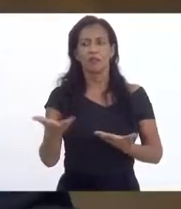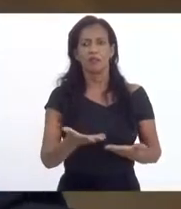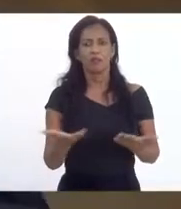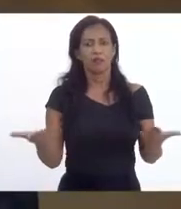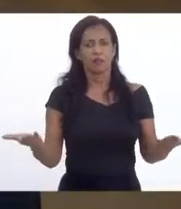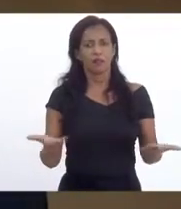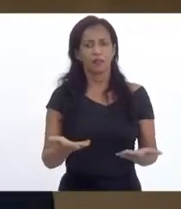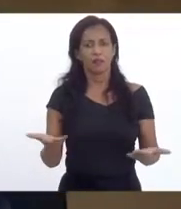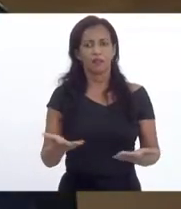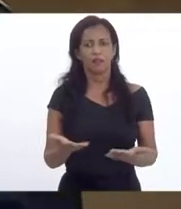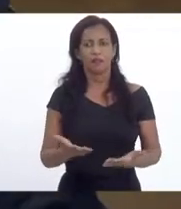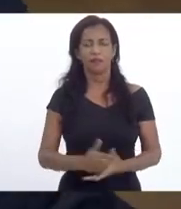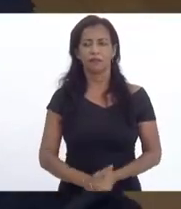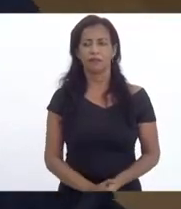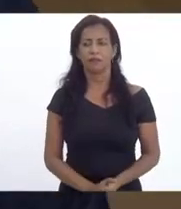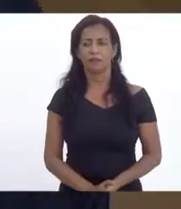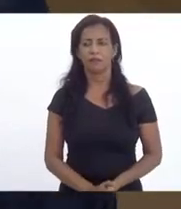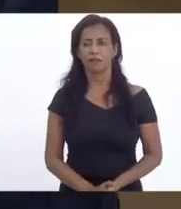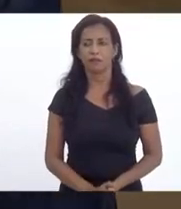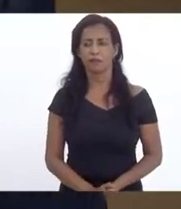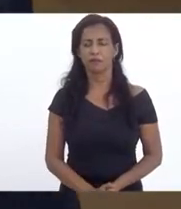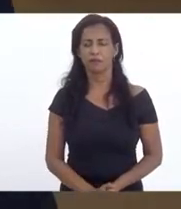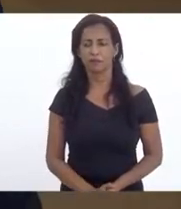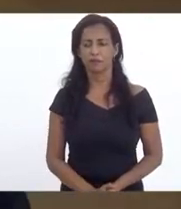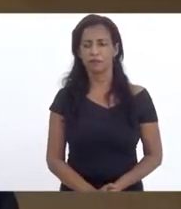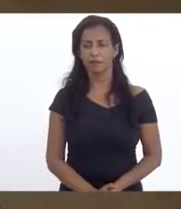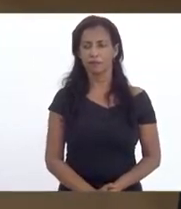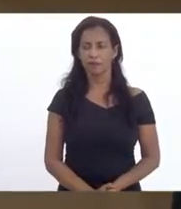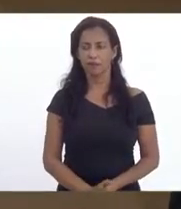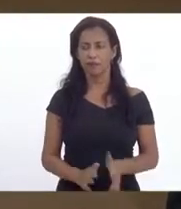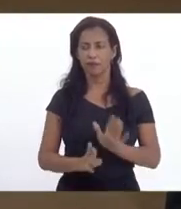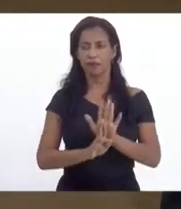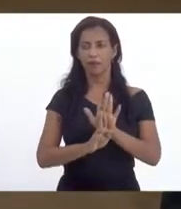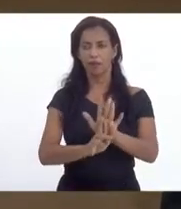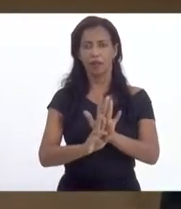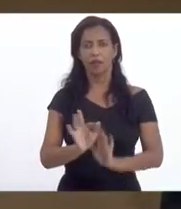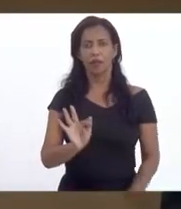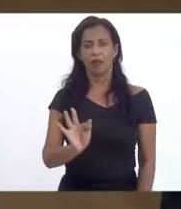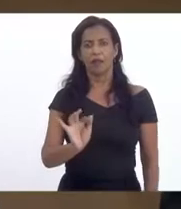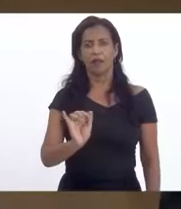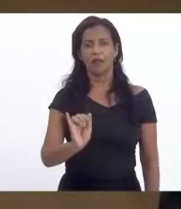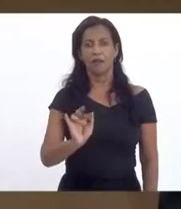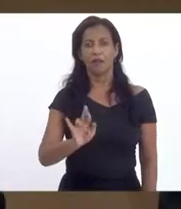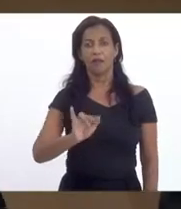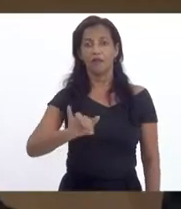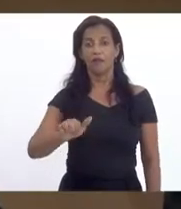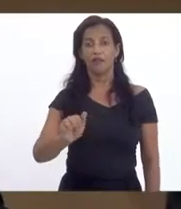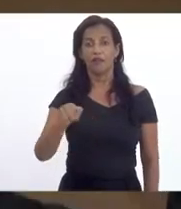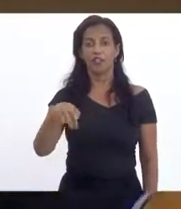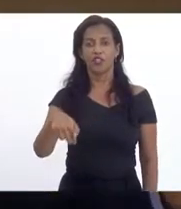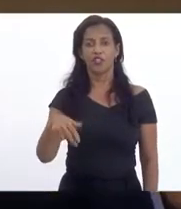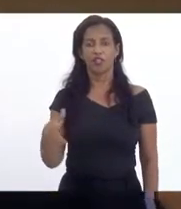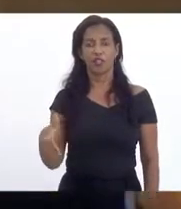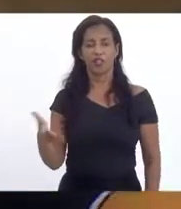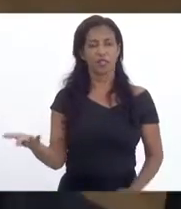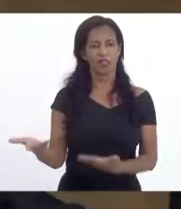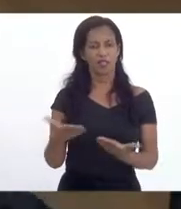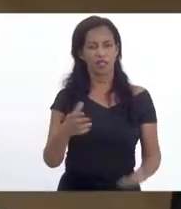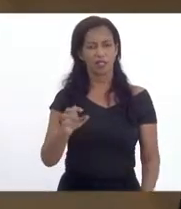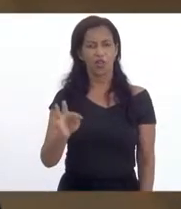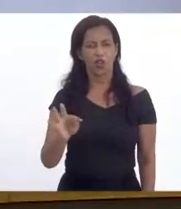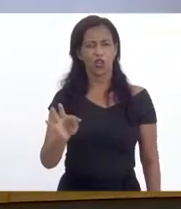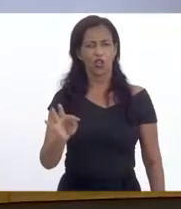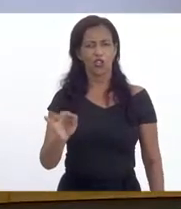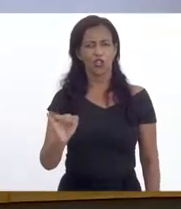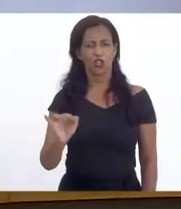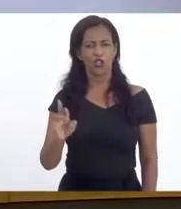agora o representante da Firjan do Norte Fluminense, o senhor Thierry Rodrigues.